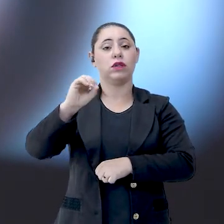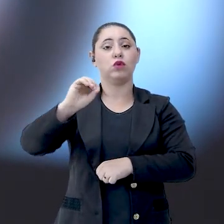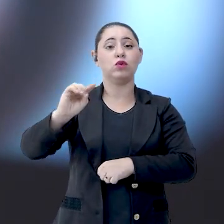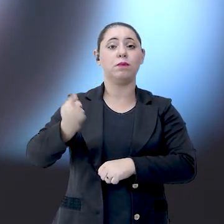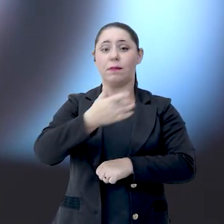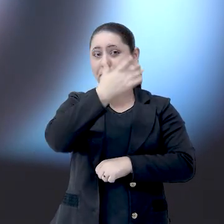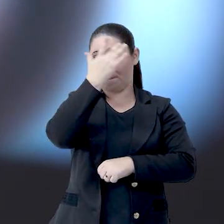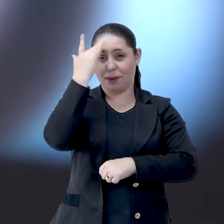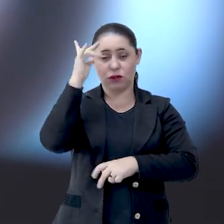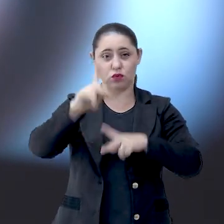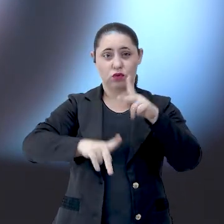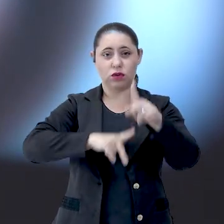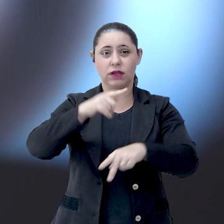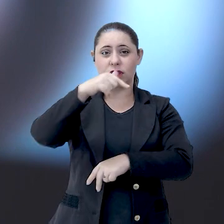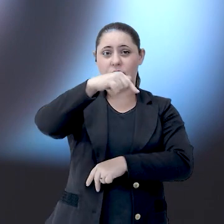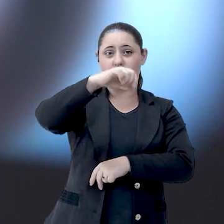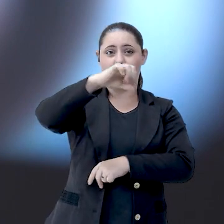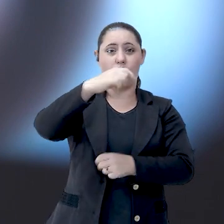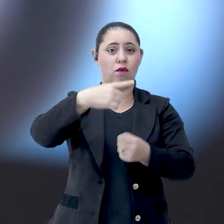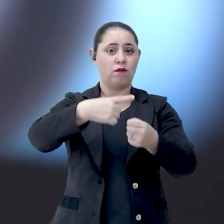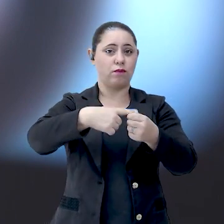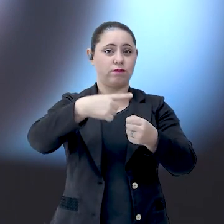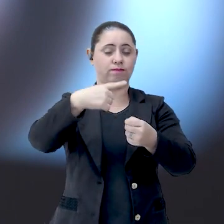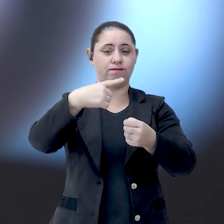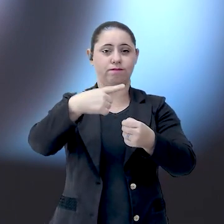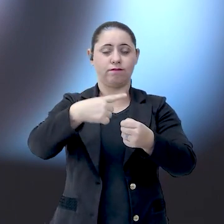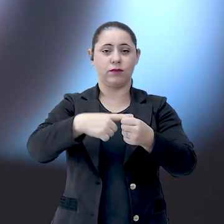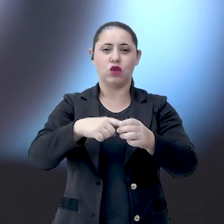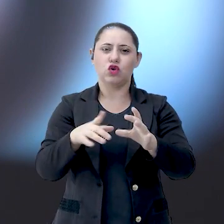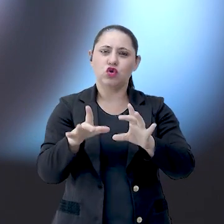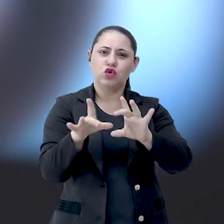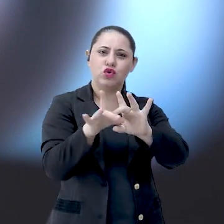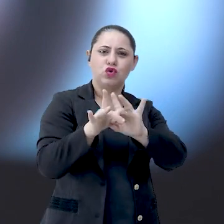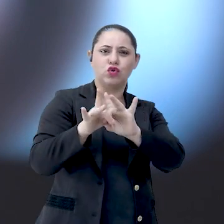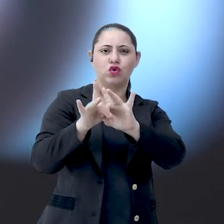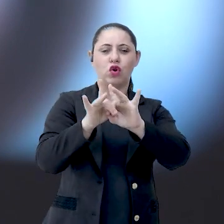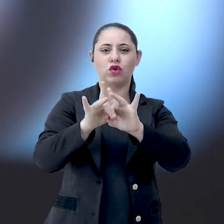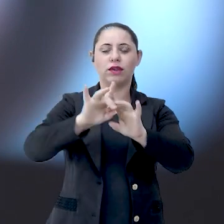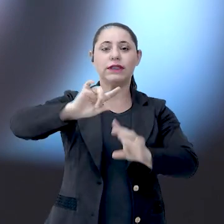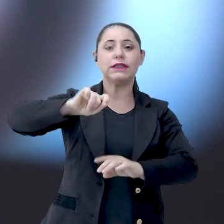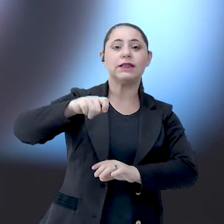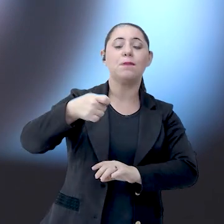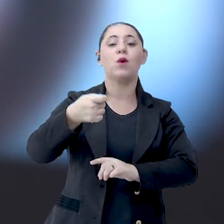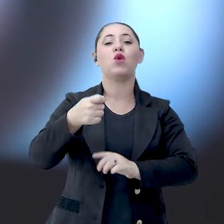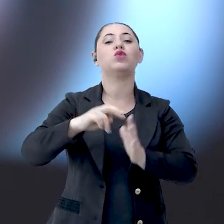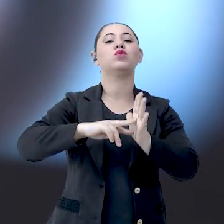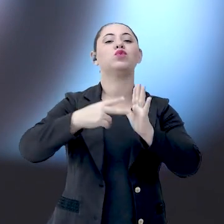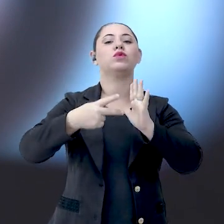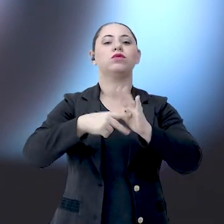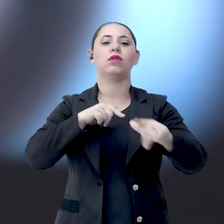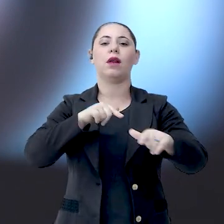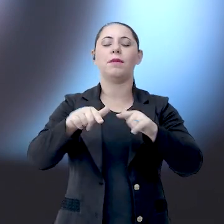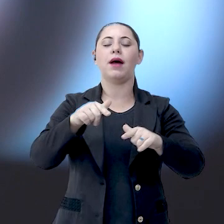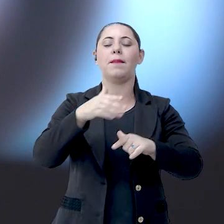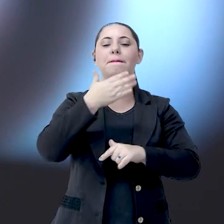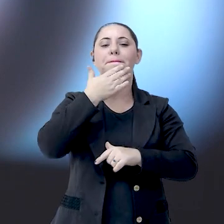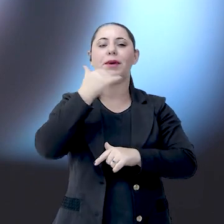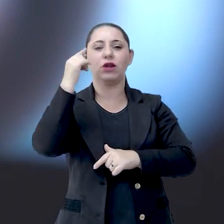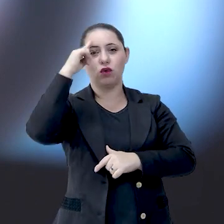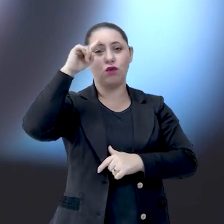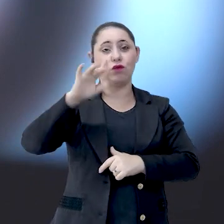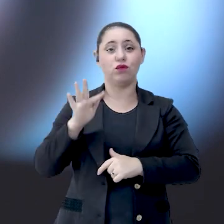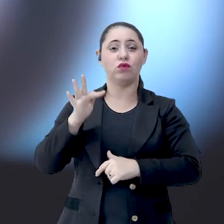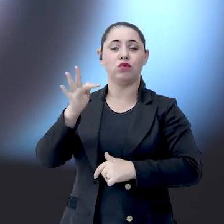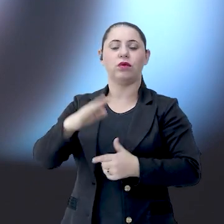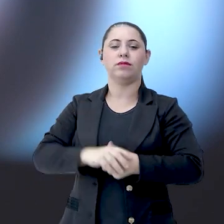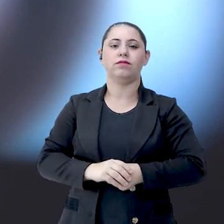2.800.000 habitantes. São 79 municípios que juntos simbolizam o trabalho para dias